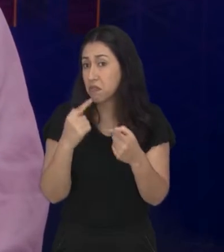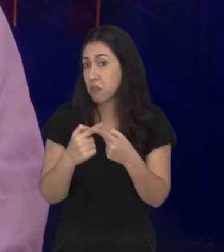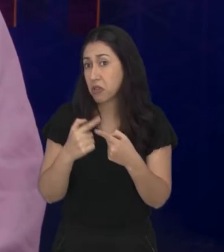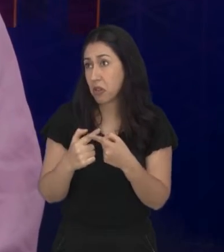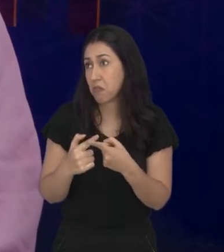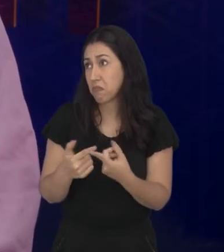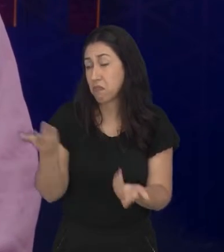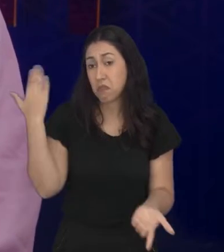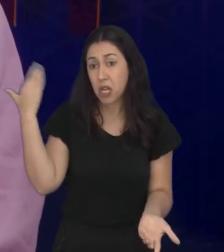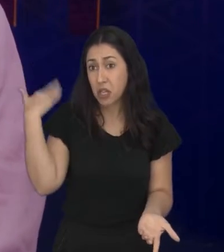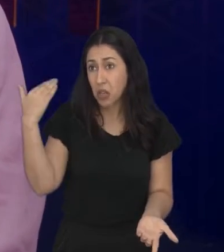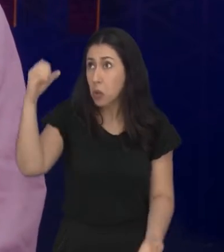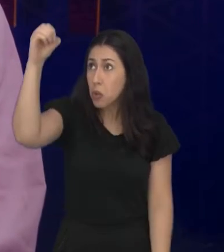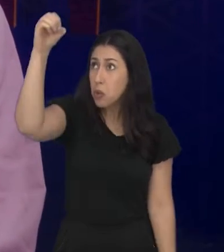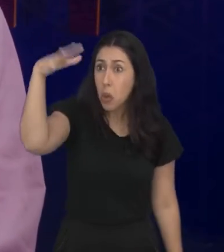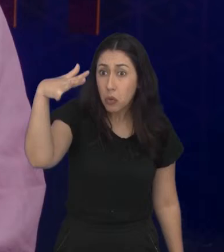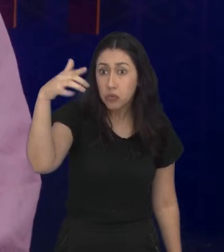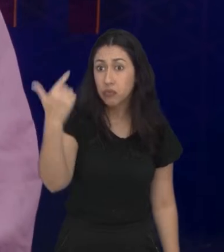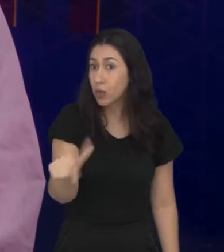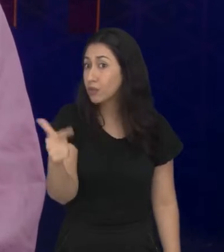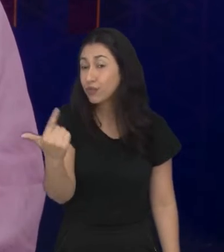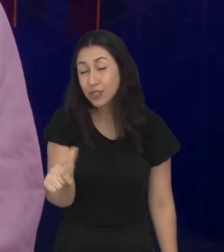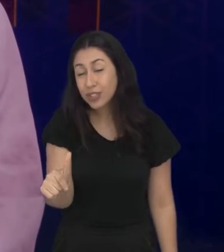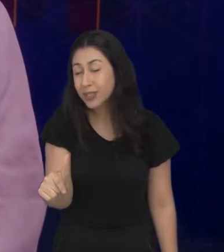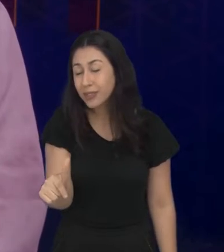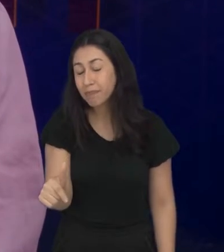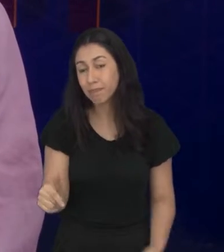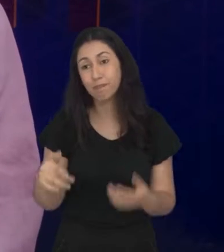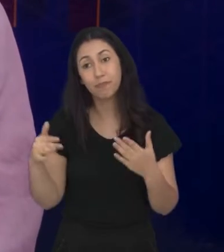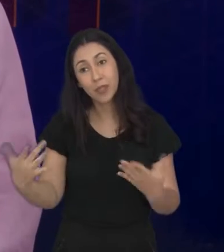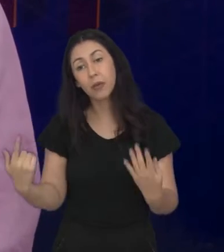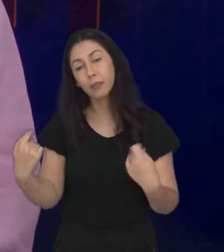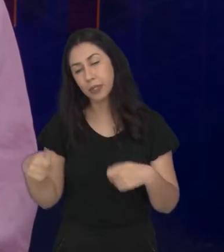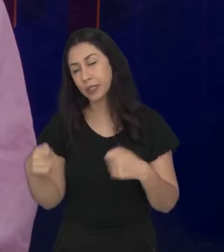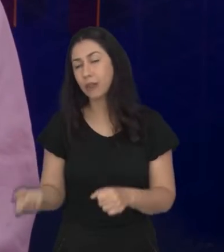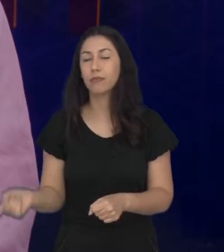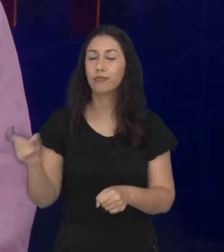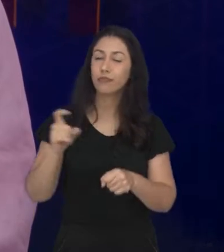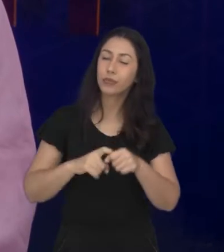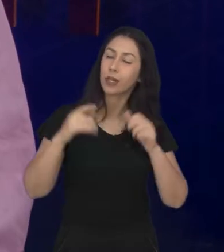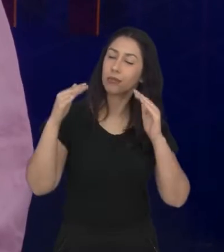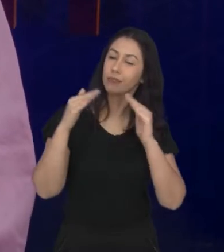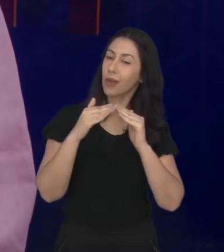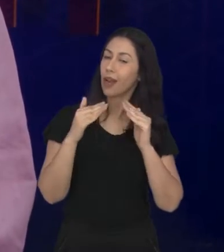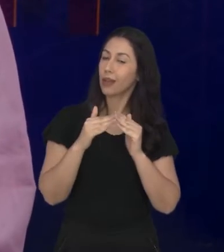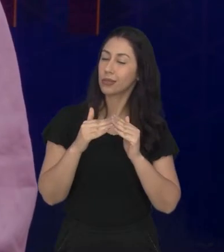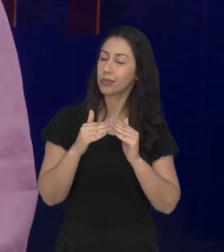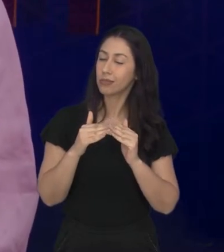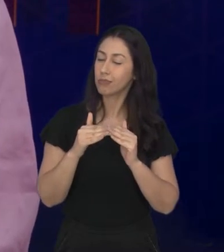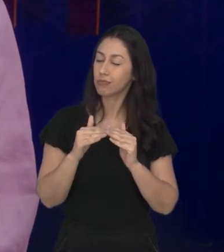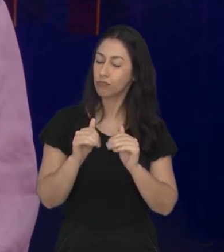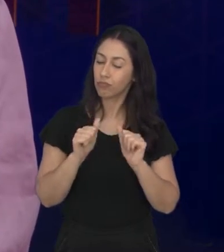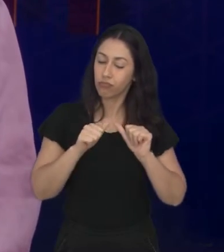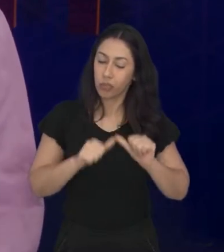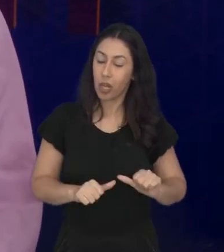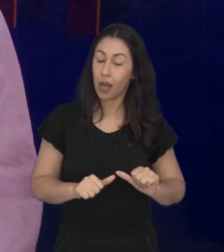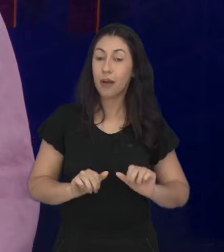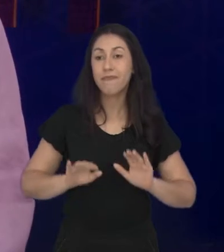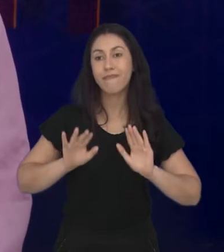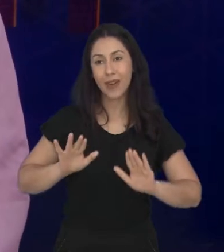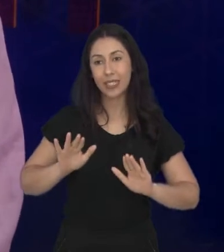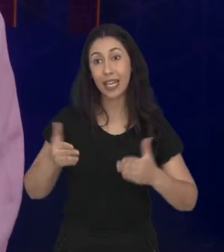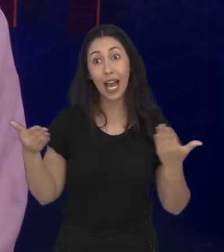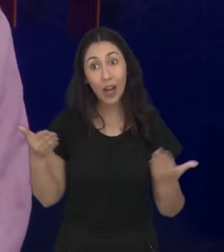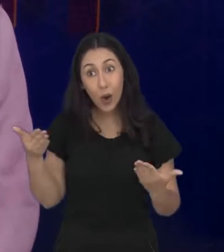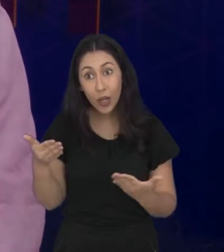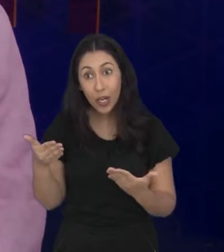sei lá, na Idade Média. Não tinha luz na rua durante a noite. Então o pessoal precisava entrar dentro de casa e ficar quieto. Agora a